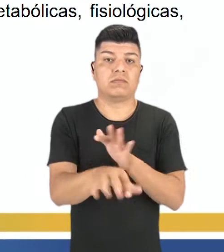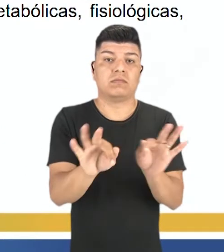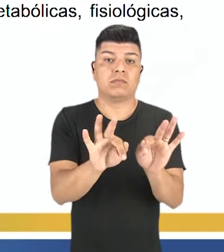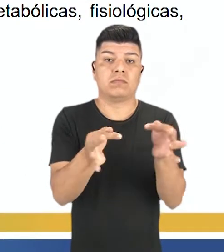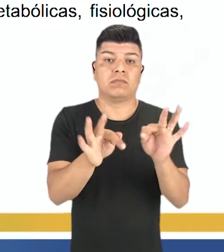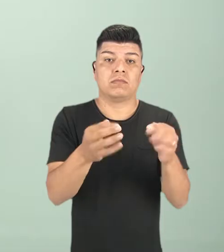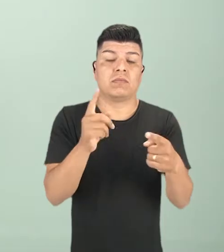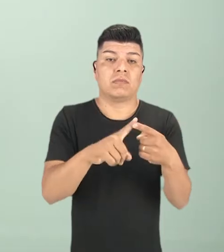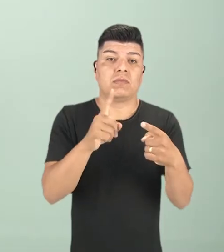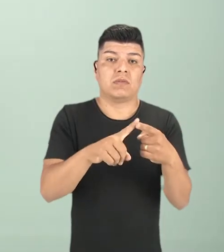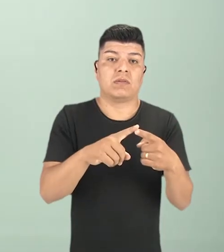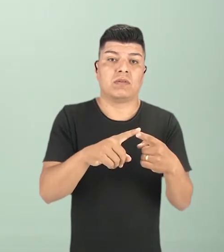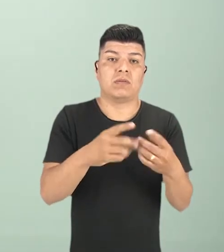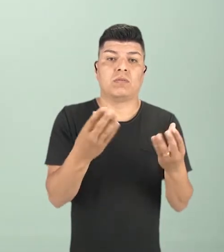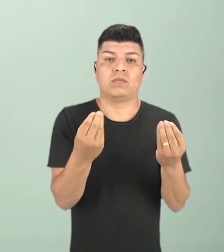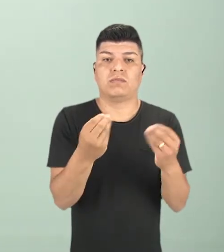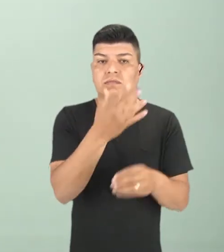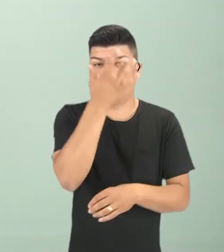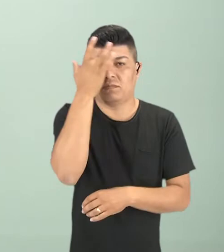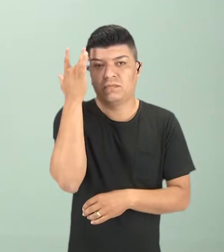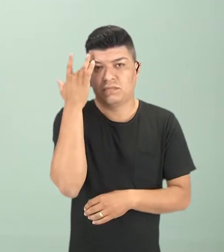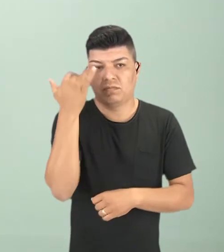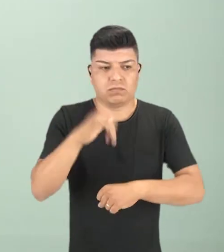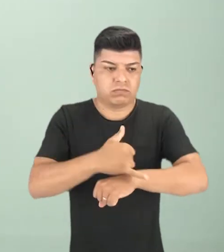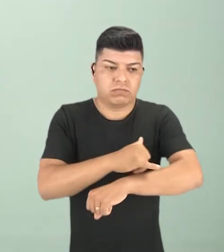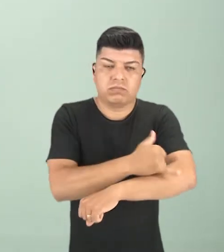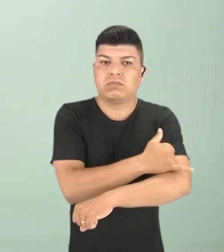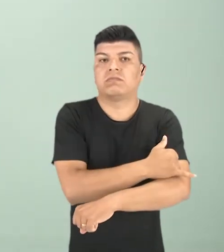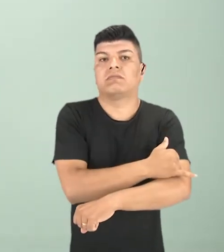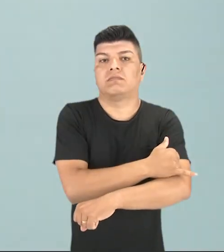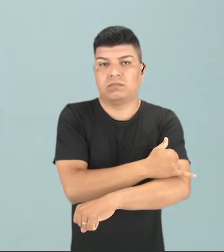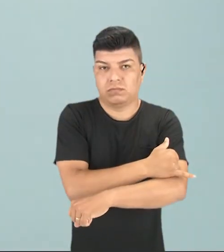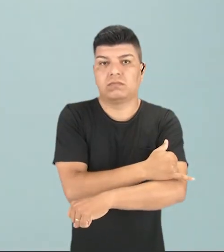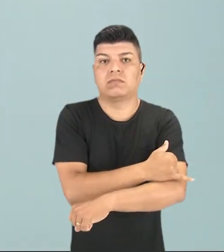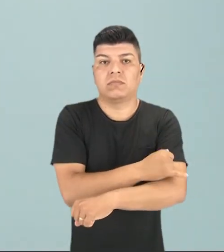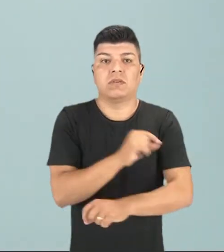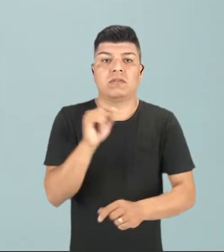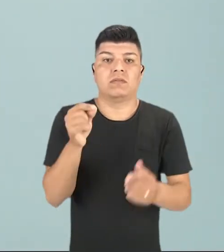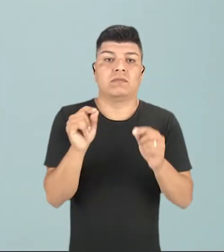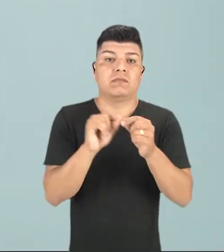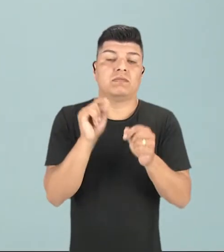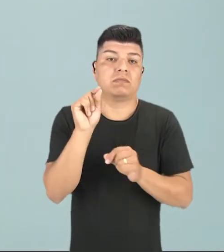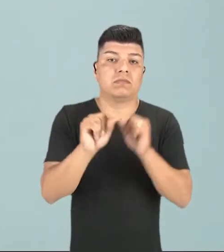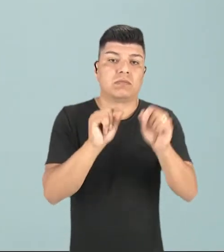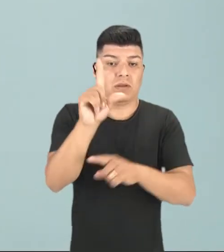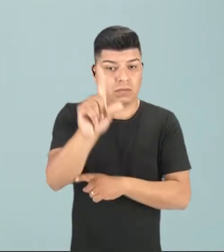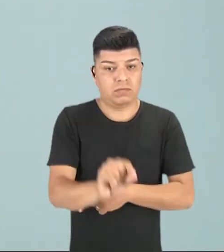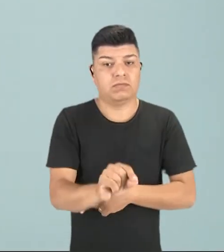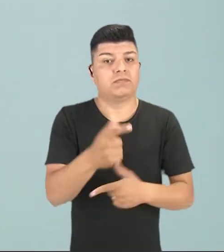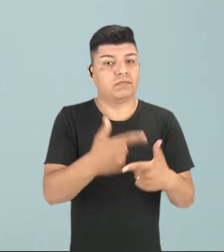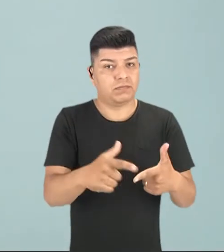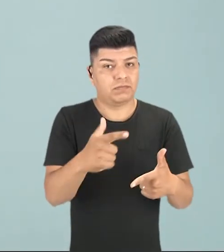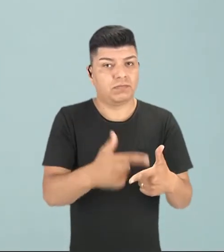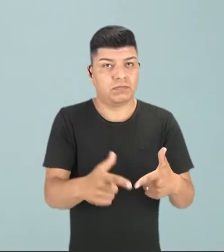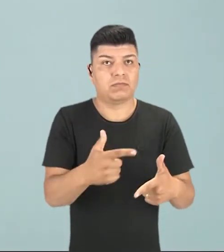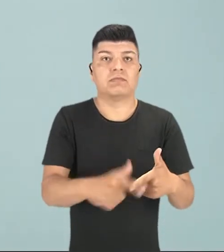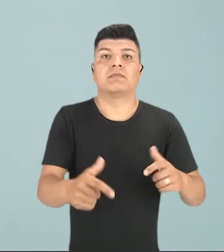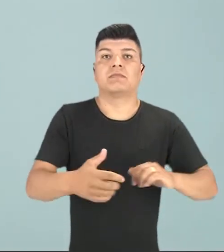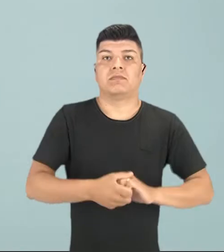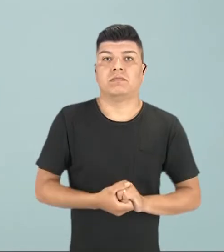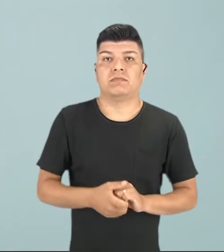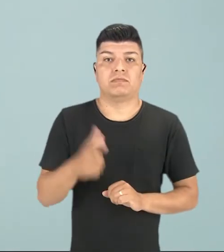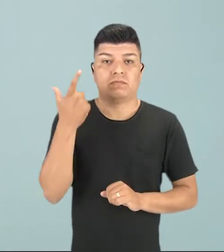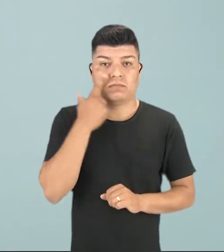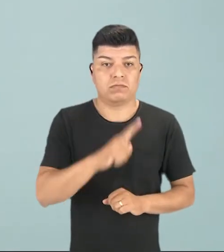tantas pessoas com excesso de peso e gordura? E o que pode ser feito para minorar esse problema? O ganho excessivo de